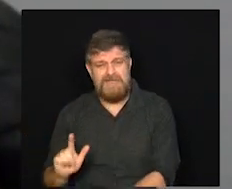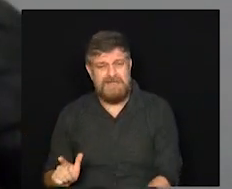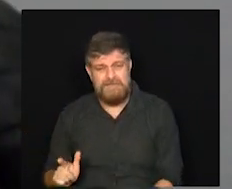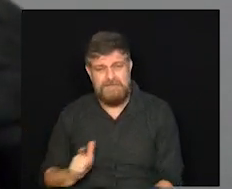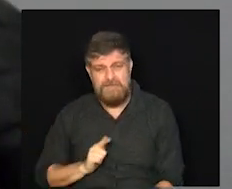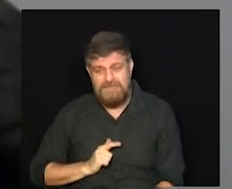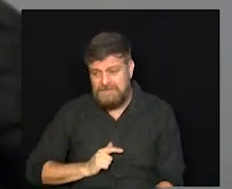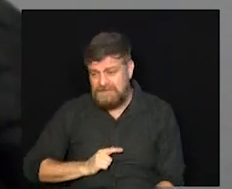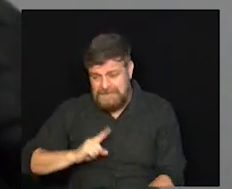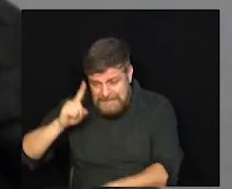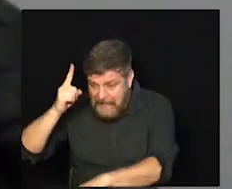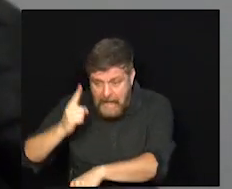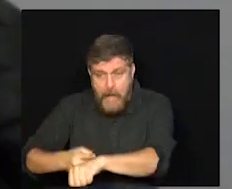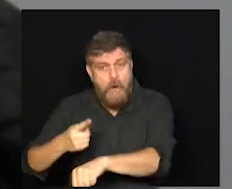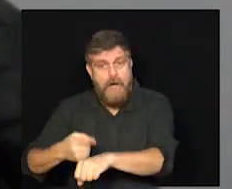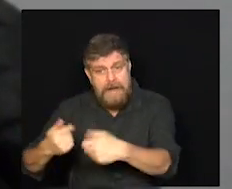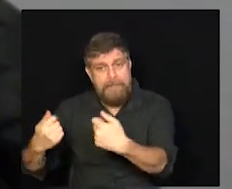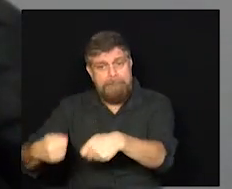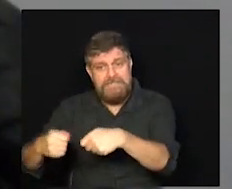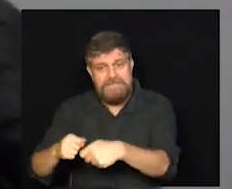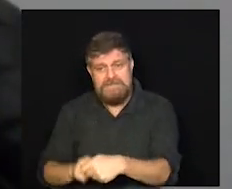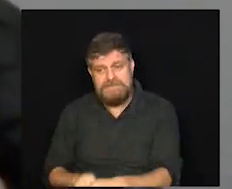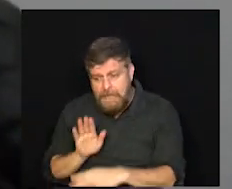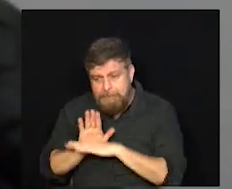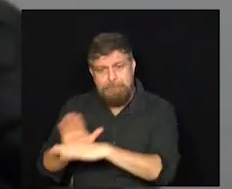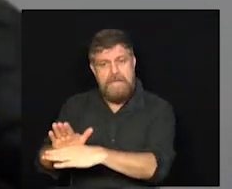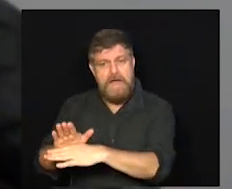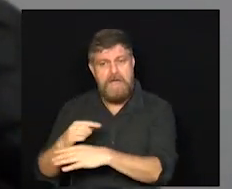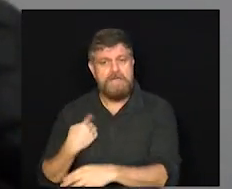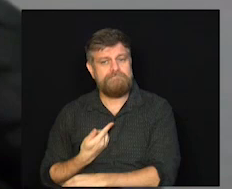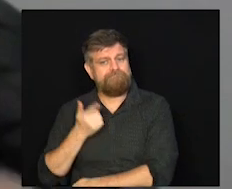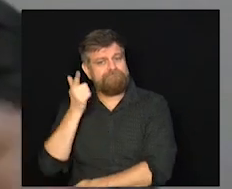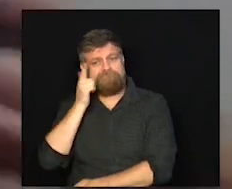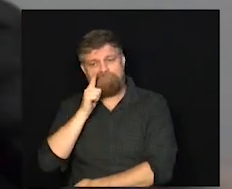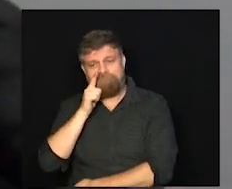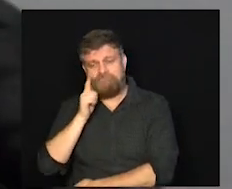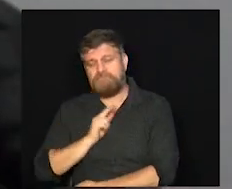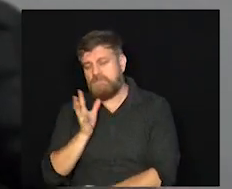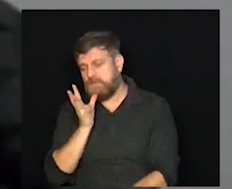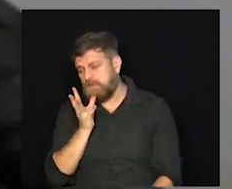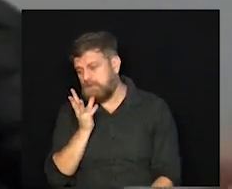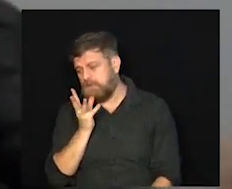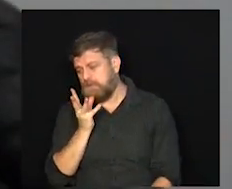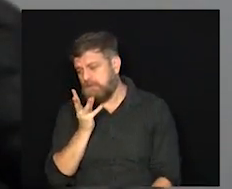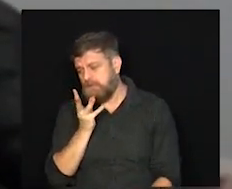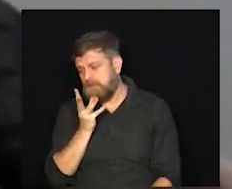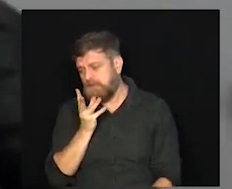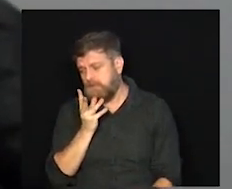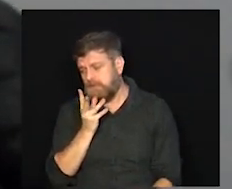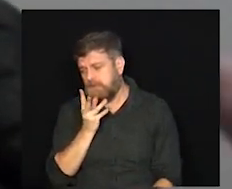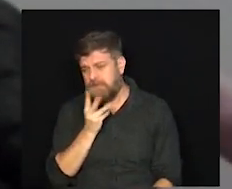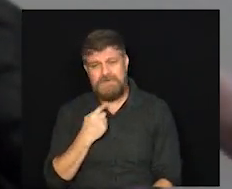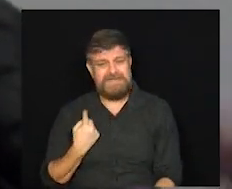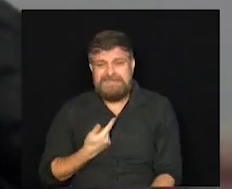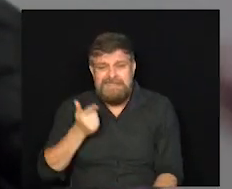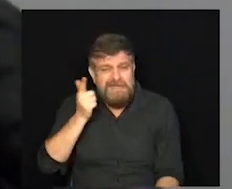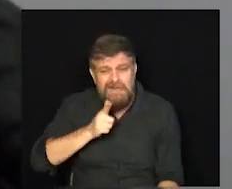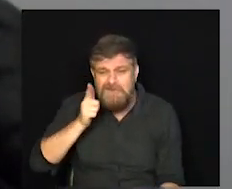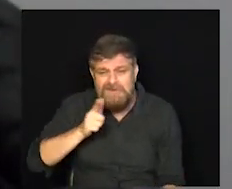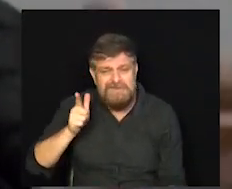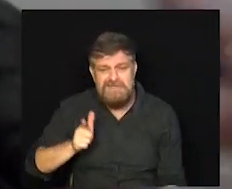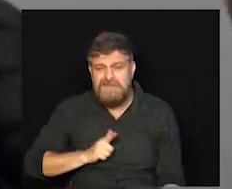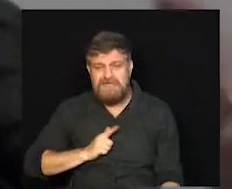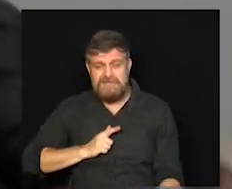absolutamente emergentes e às vezes a gente não consegue, com essa demora que acaba acontecendo, a gente não consegue, do ponto de